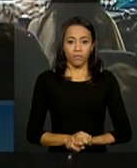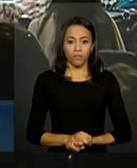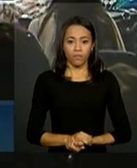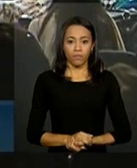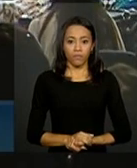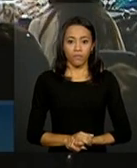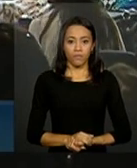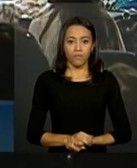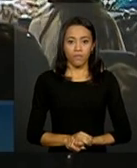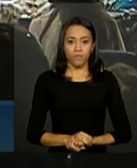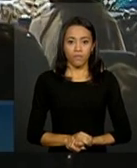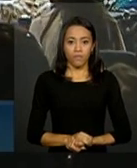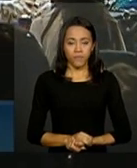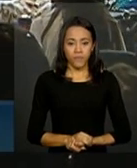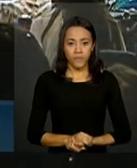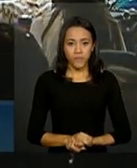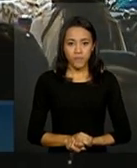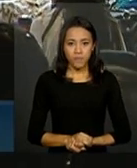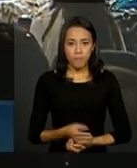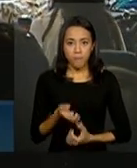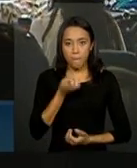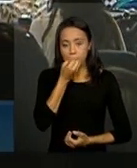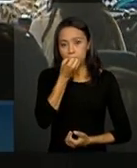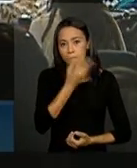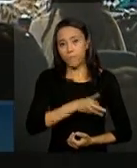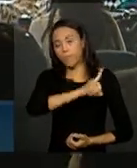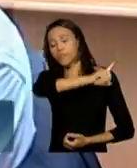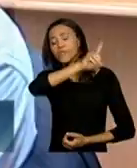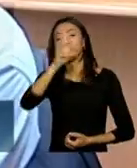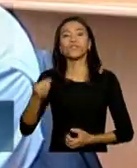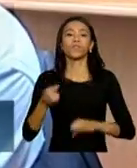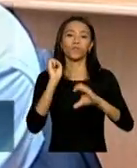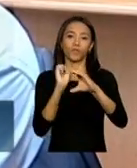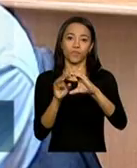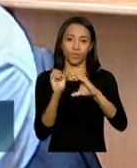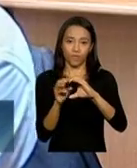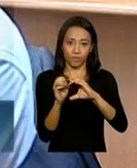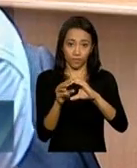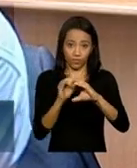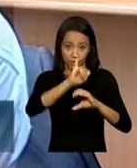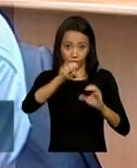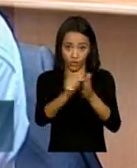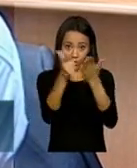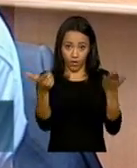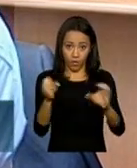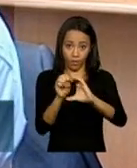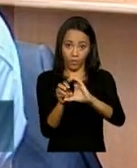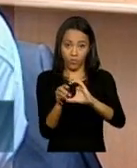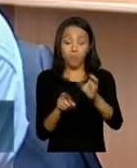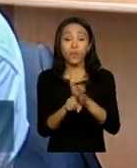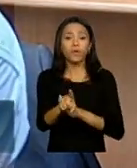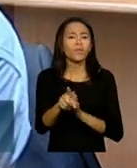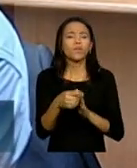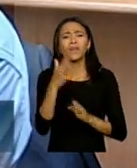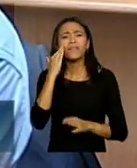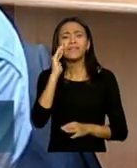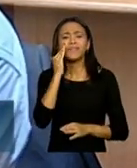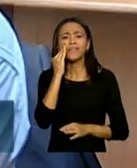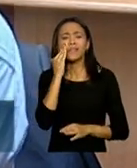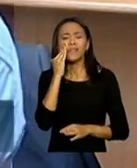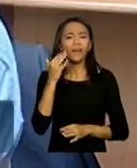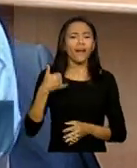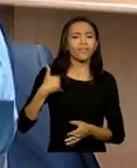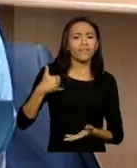né Ministro Bom dia Demétrio Weber do Jornal Globo eu queria entender a faixa etária das meninas que vão ser